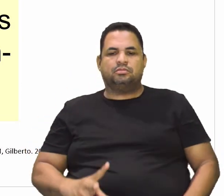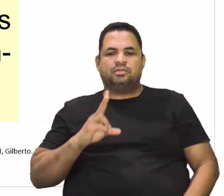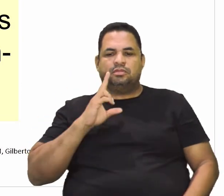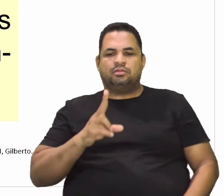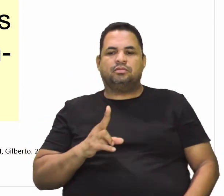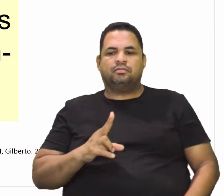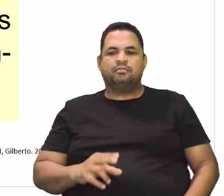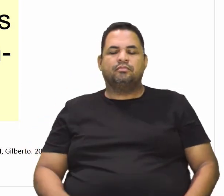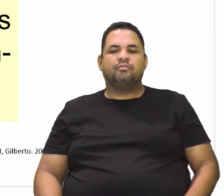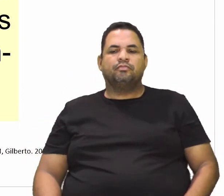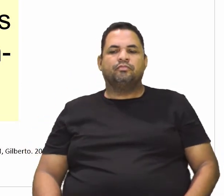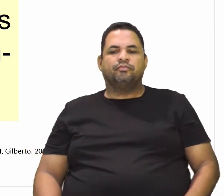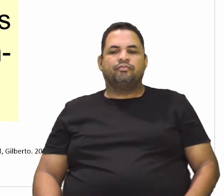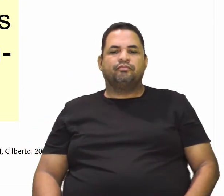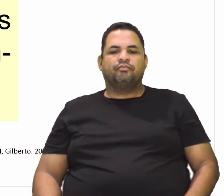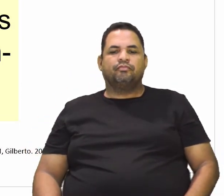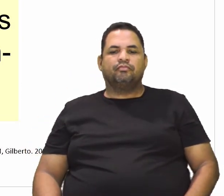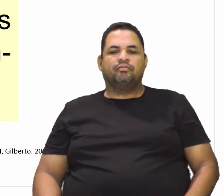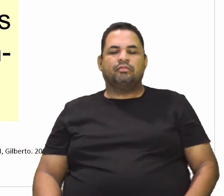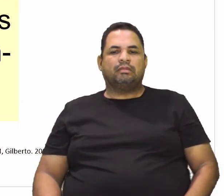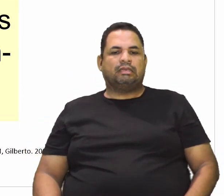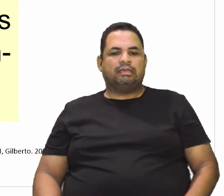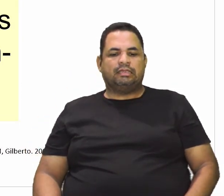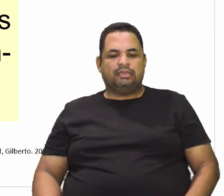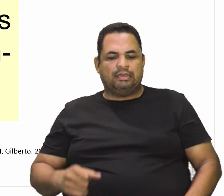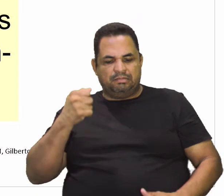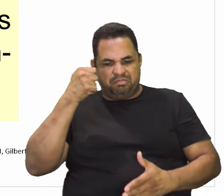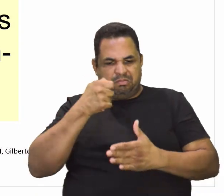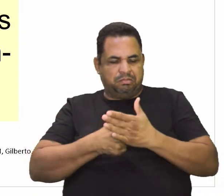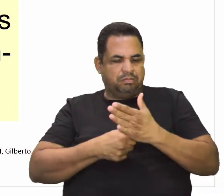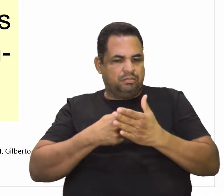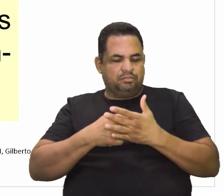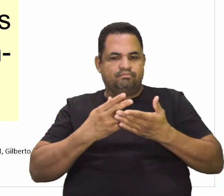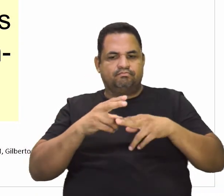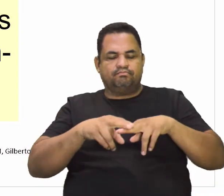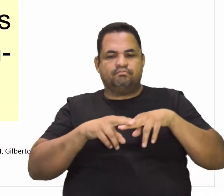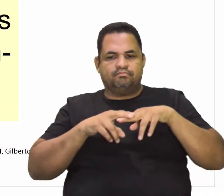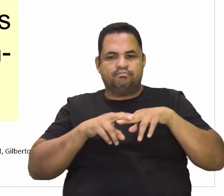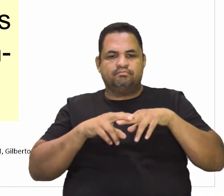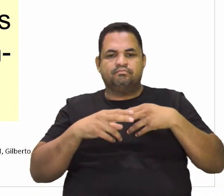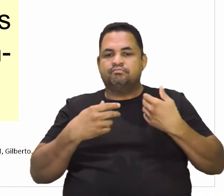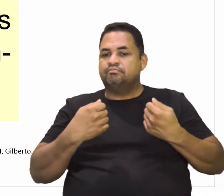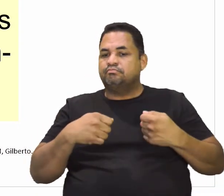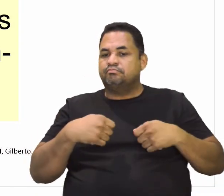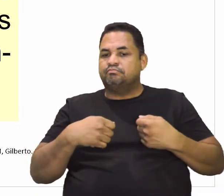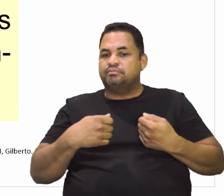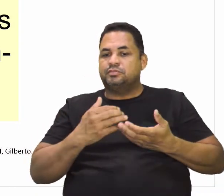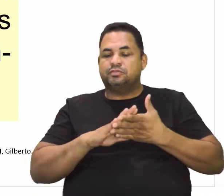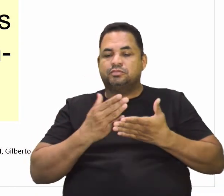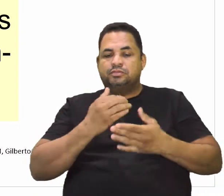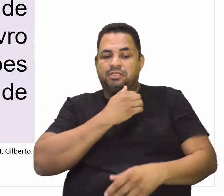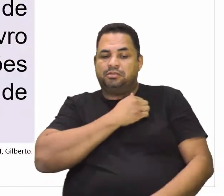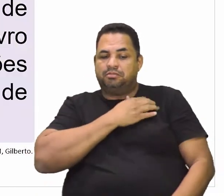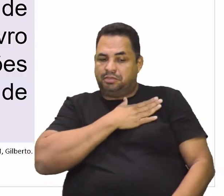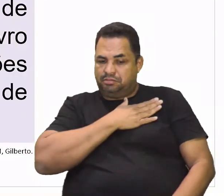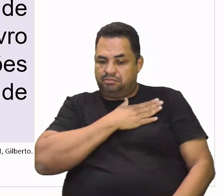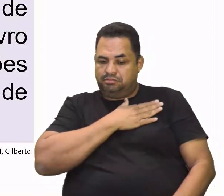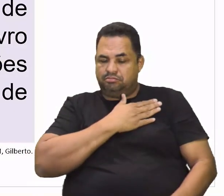todo islâmico ele é radical. Então, por isso que nós não temos que ter preconceito contra a